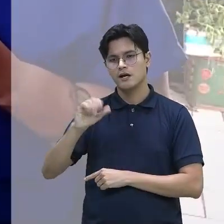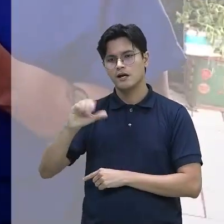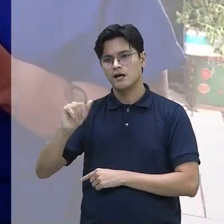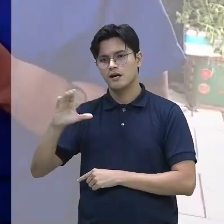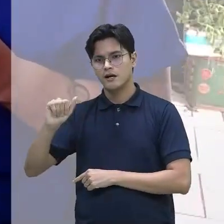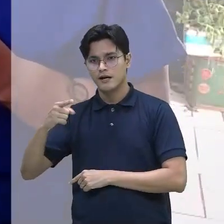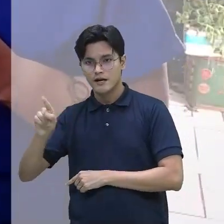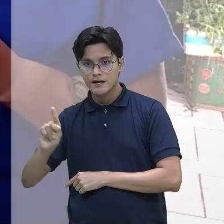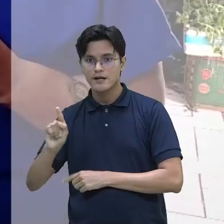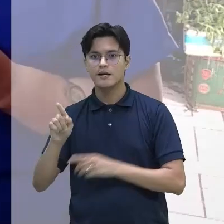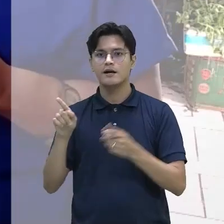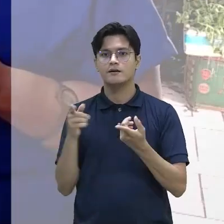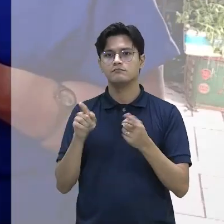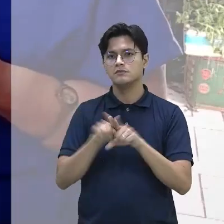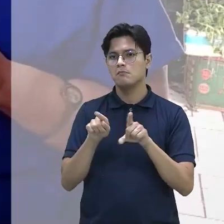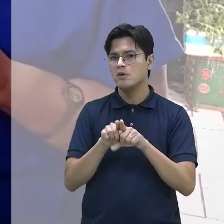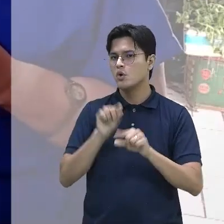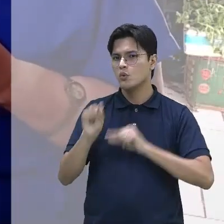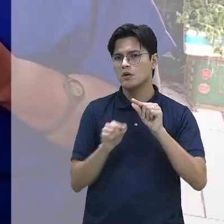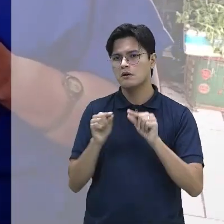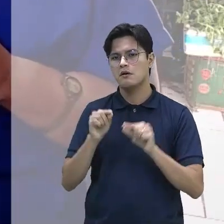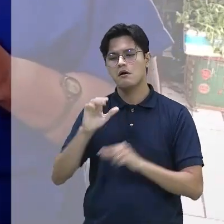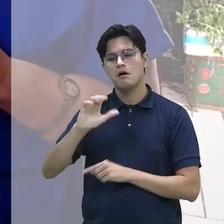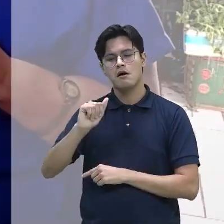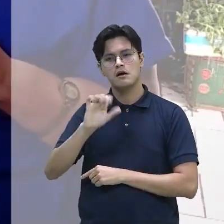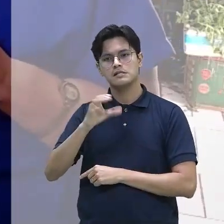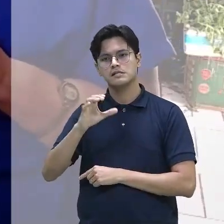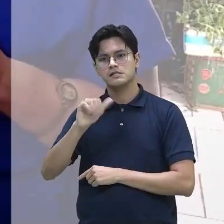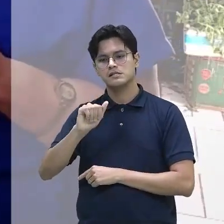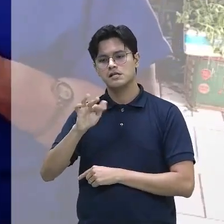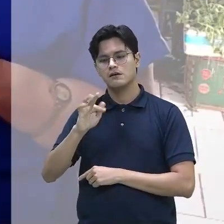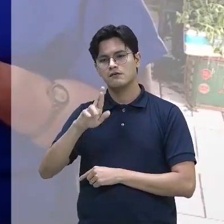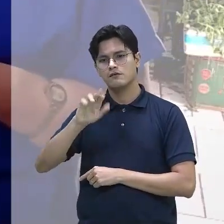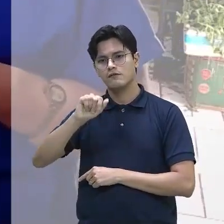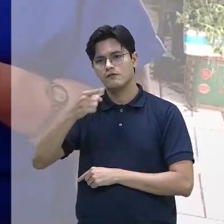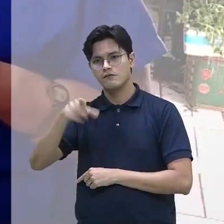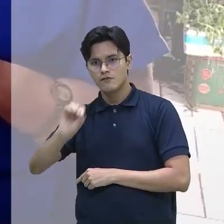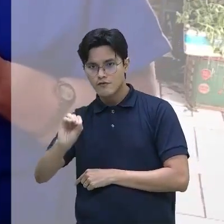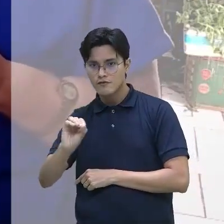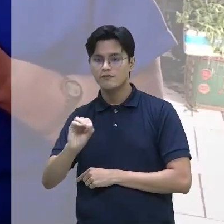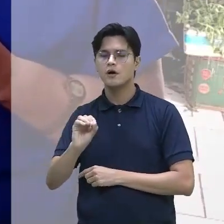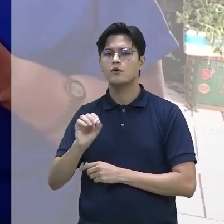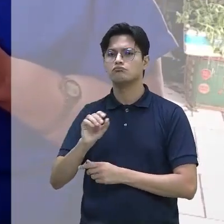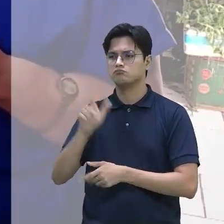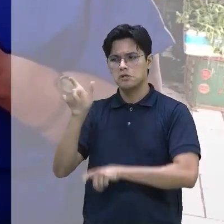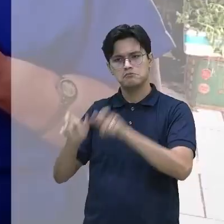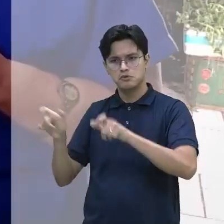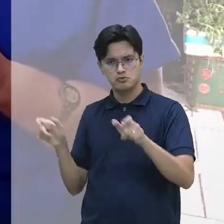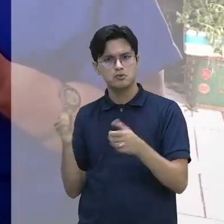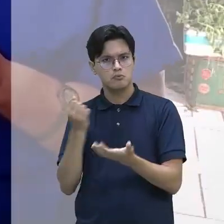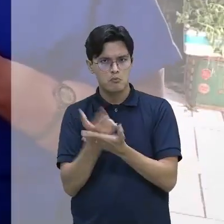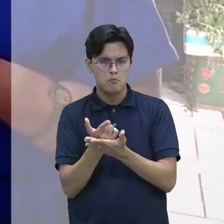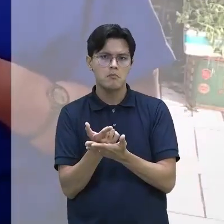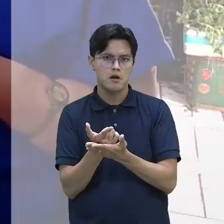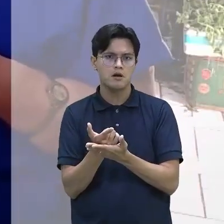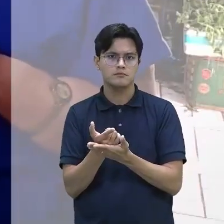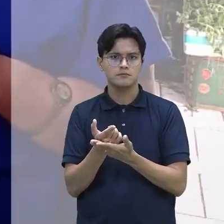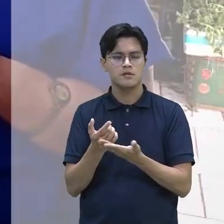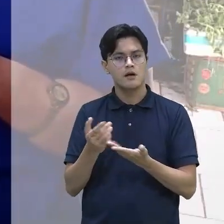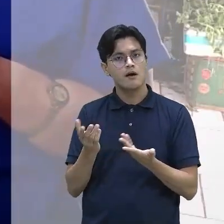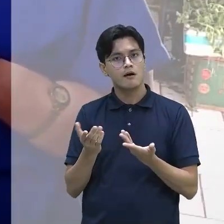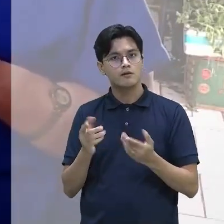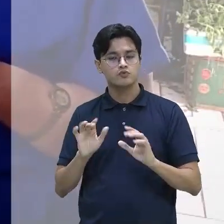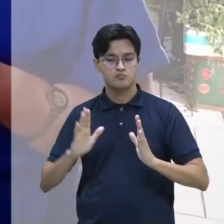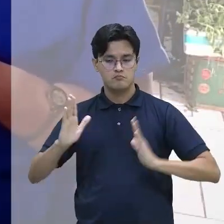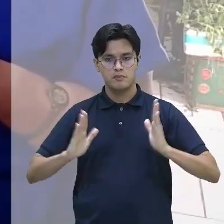né? E o açafrão. Então, na época do Covid, isso daqui foi muito procurado, ainda é procurado. Mas a